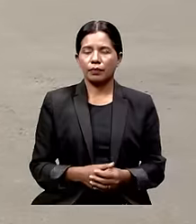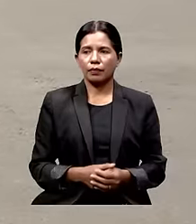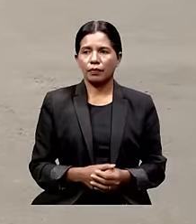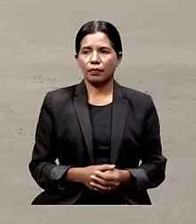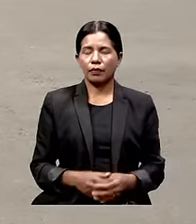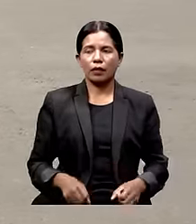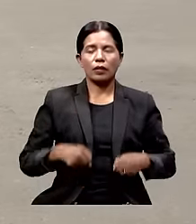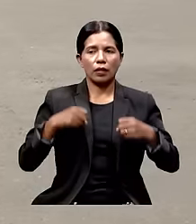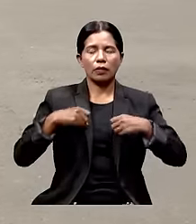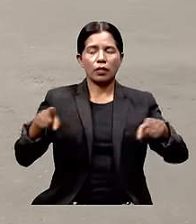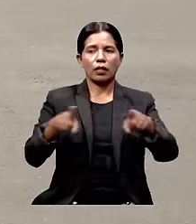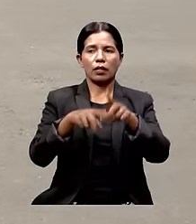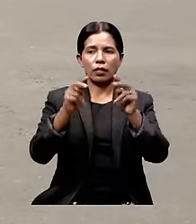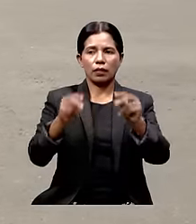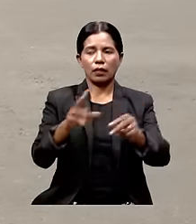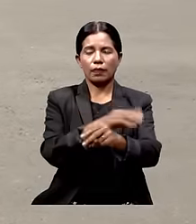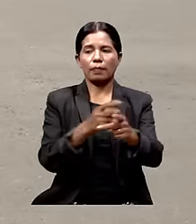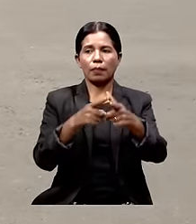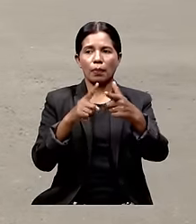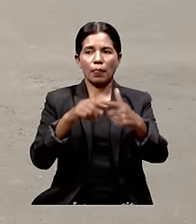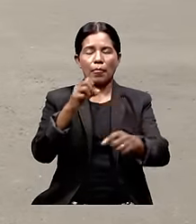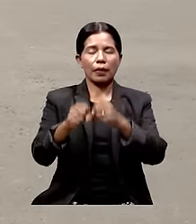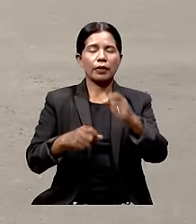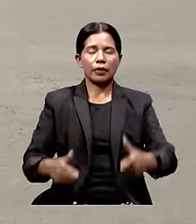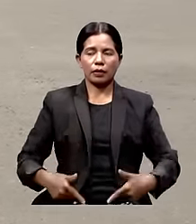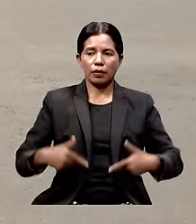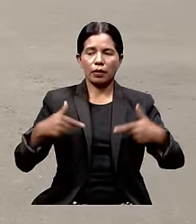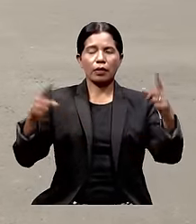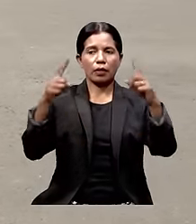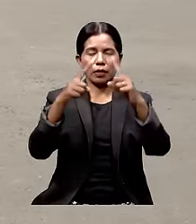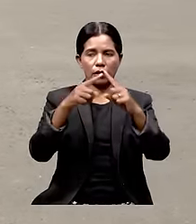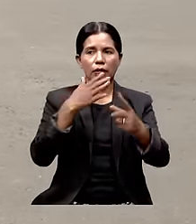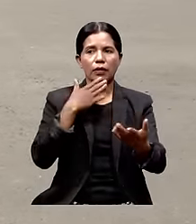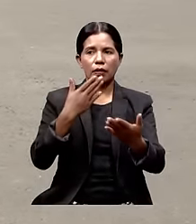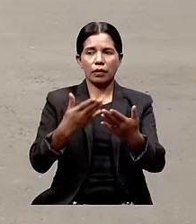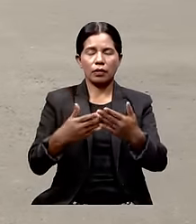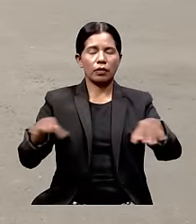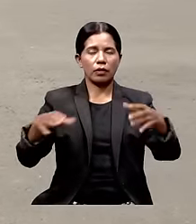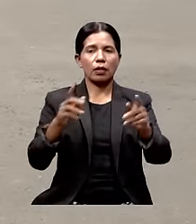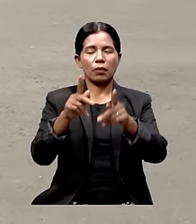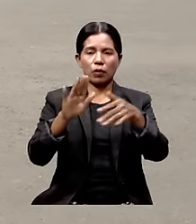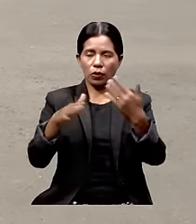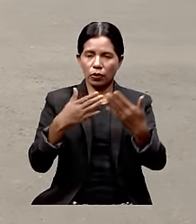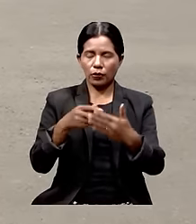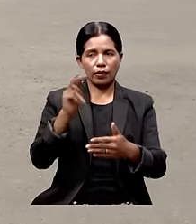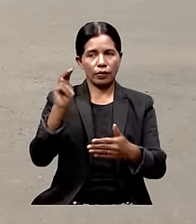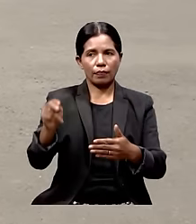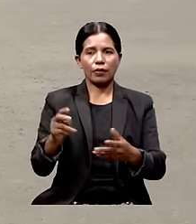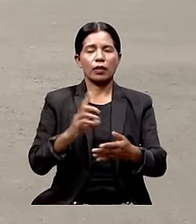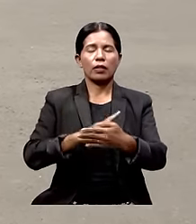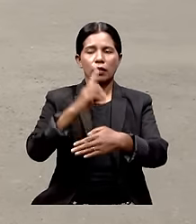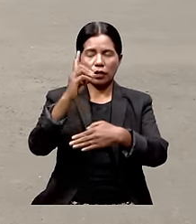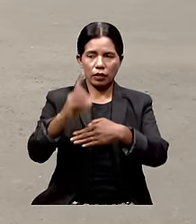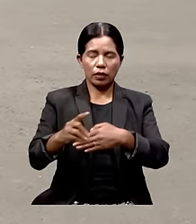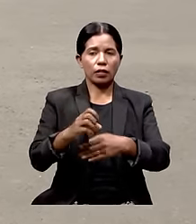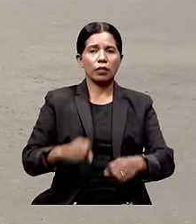Saúde é uma necessidade básica e fundamental para a sociedade de Moras, para a produtividade no bem comum e para a rotina. Desenvolvimento e o setor